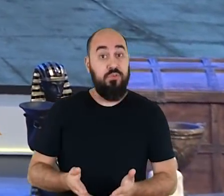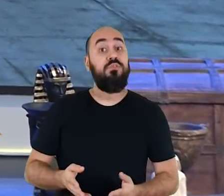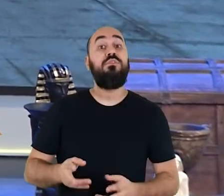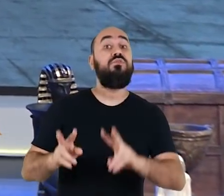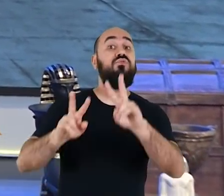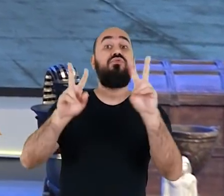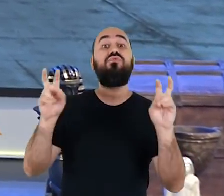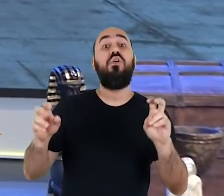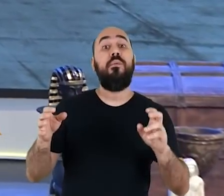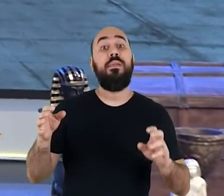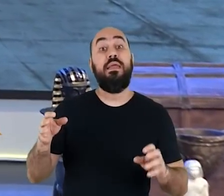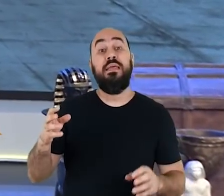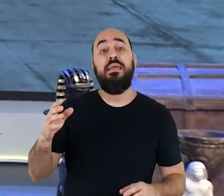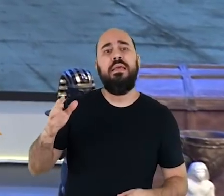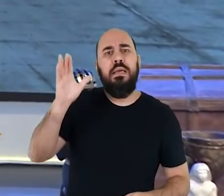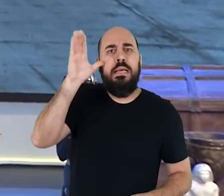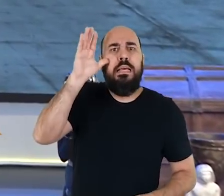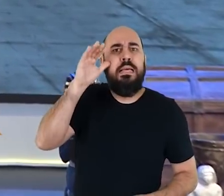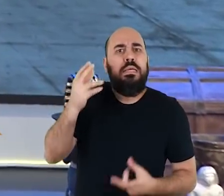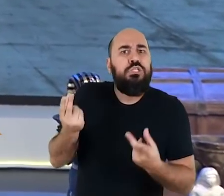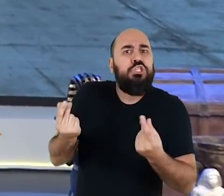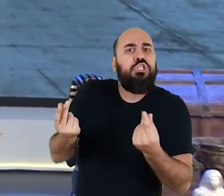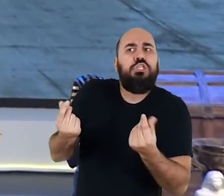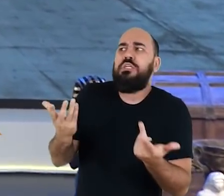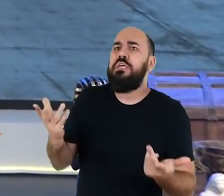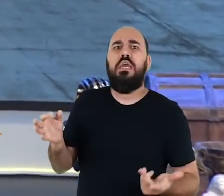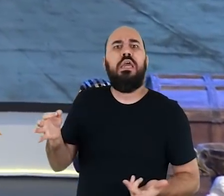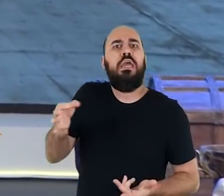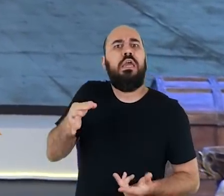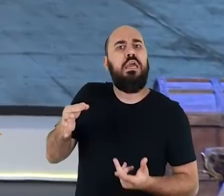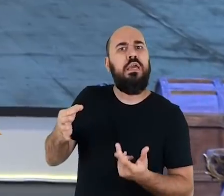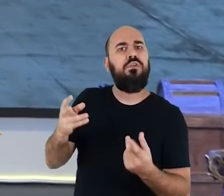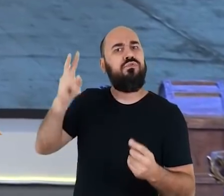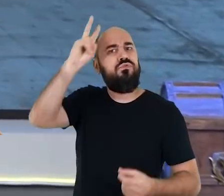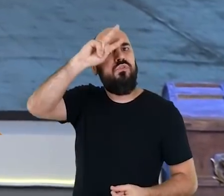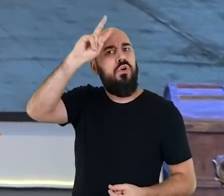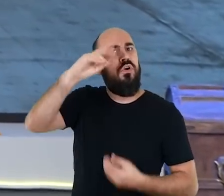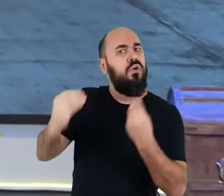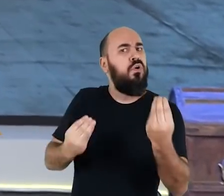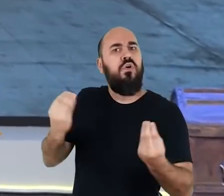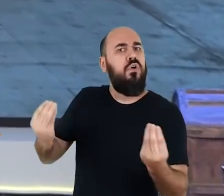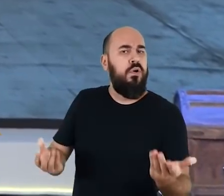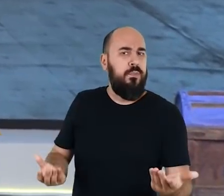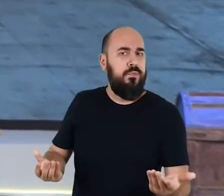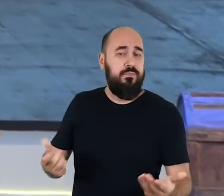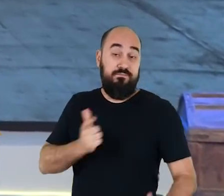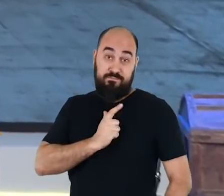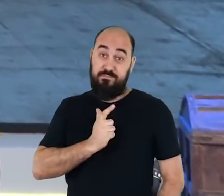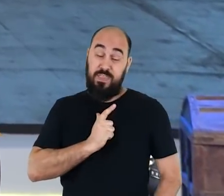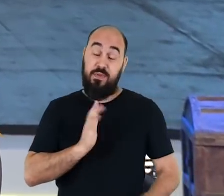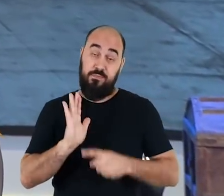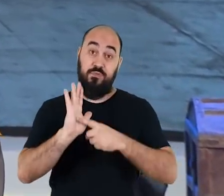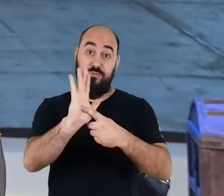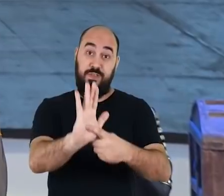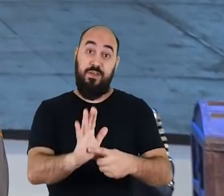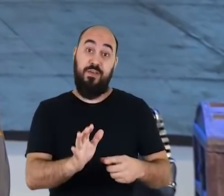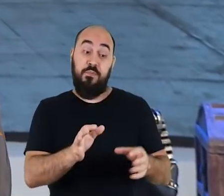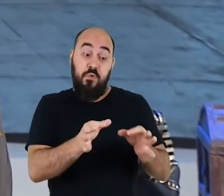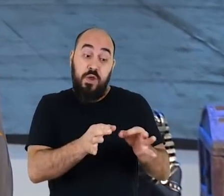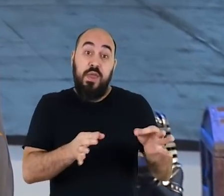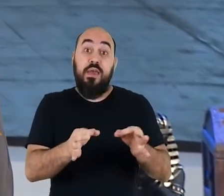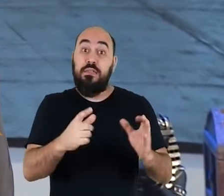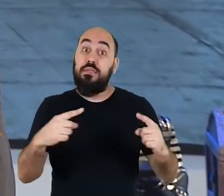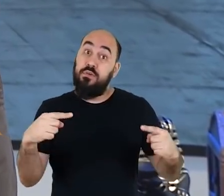contando a curiosa história do dinheiro. Temos muitas moedas para mostrar para você que são diretamente ligadas a